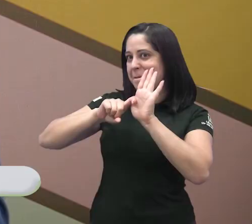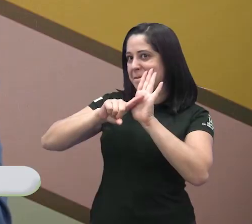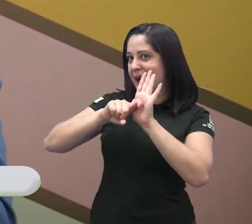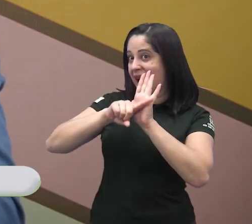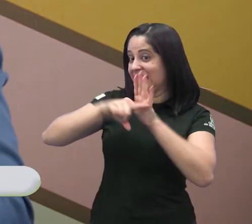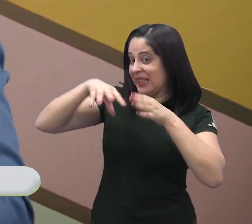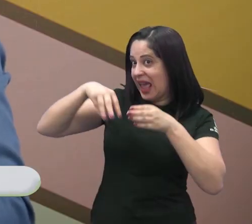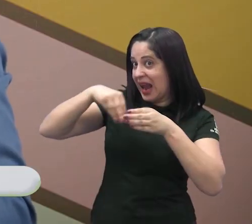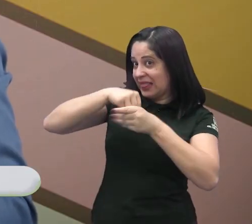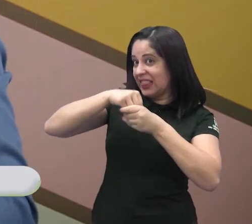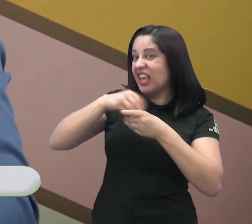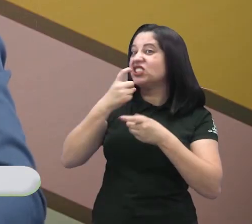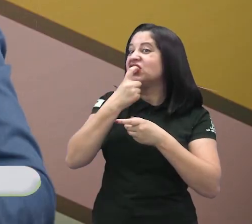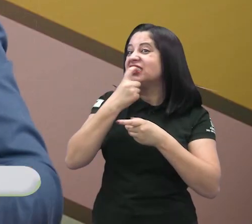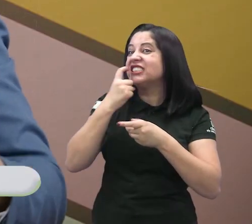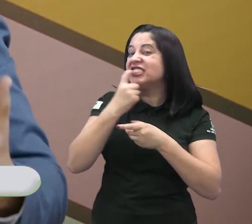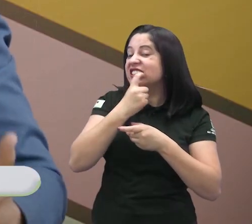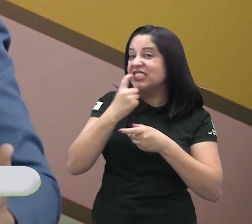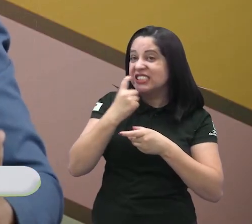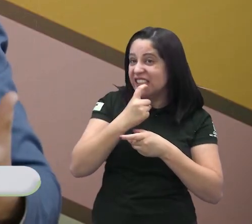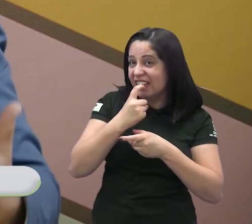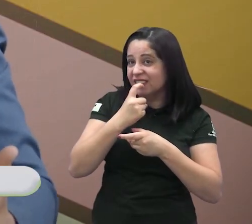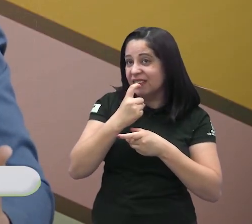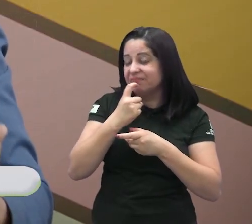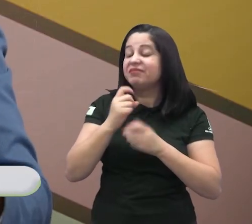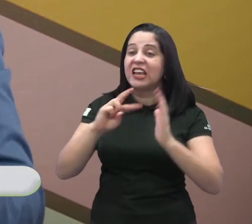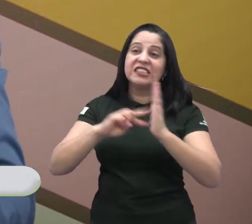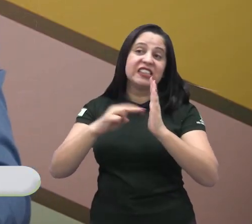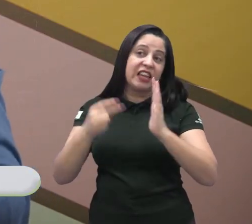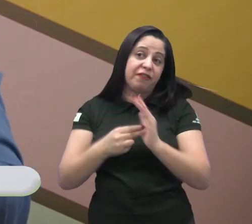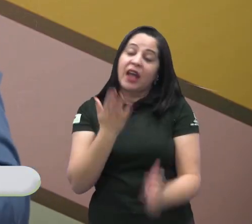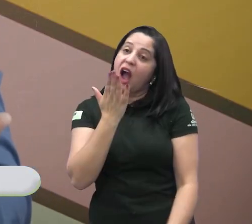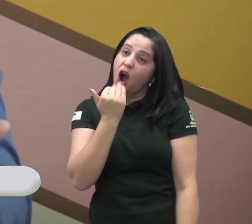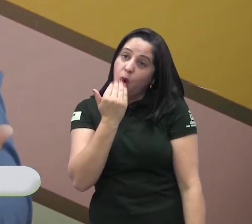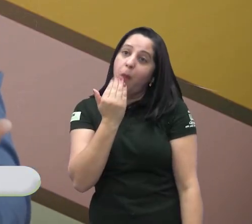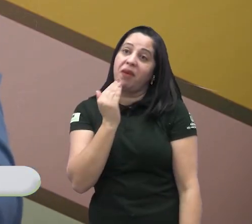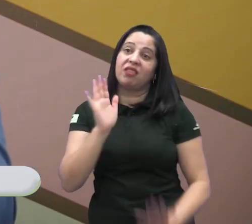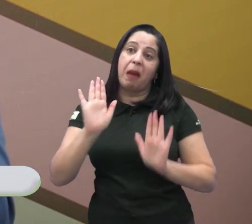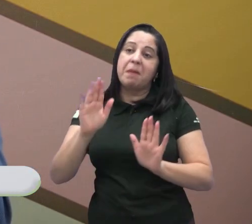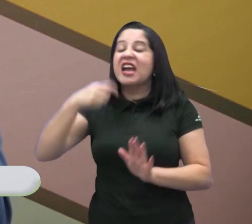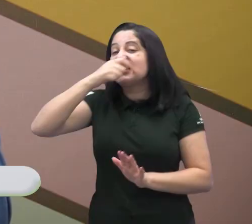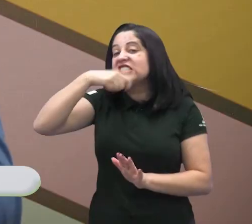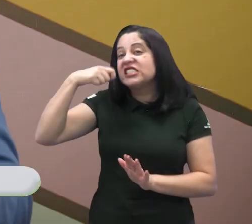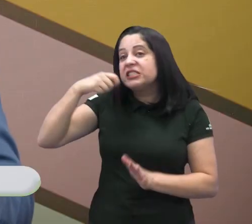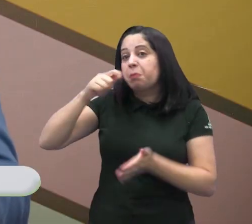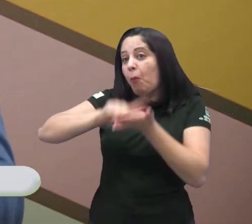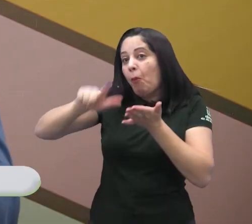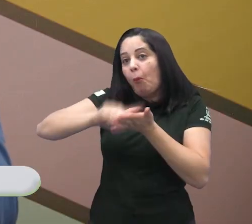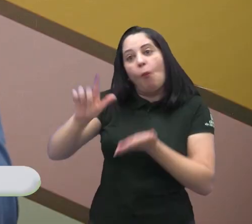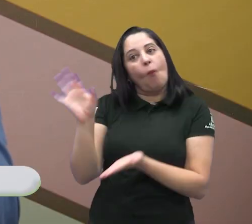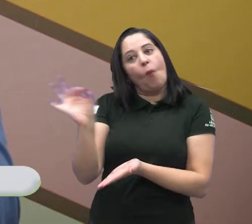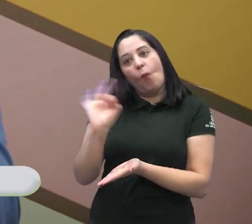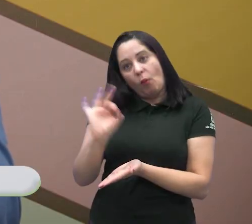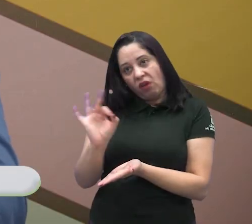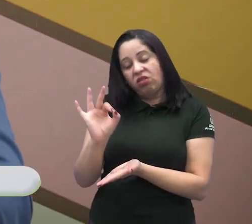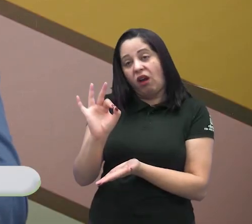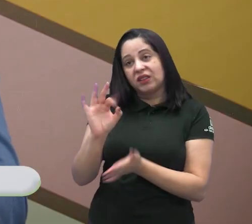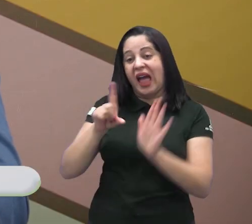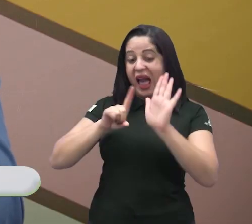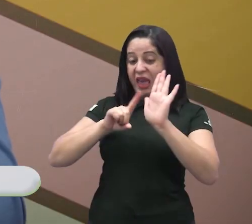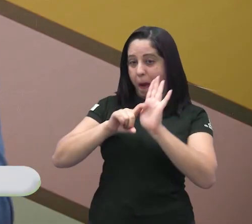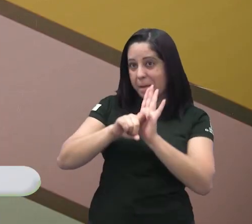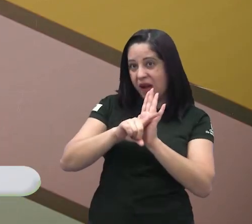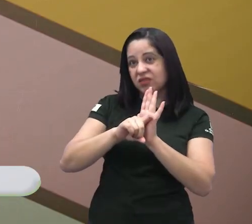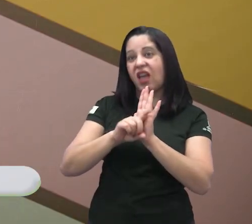Placa bacteriana nada mais é do que resto de comida, de alimentos, com as bactérias que moram na nossa boca, vai juntar as duas coisas e vai